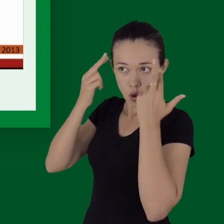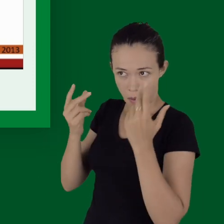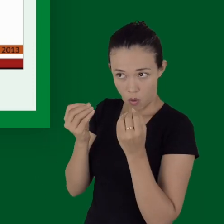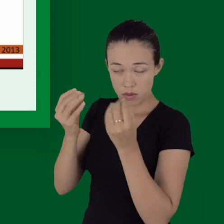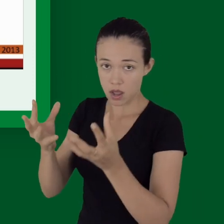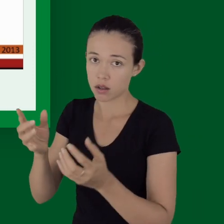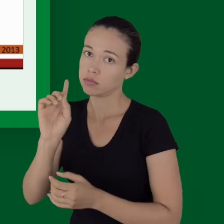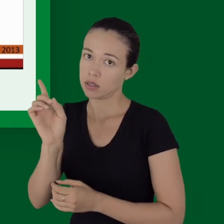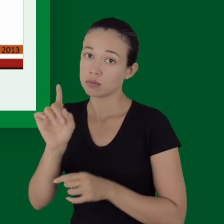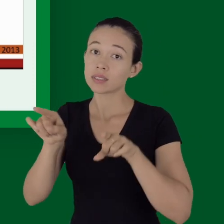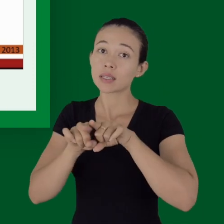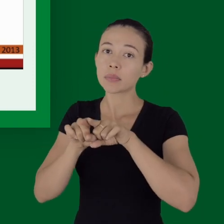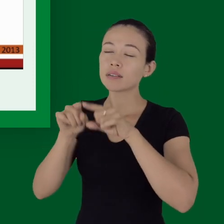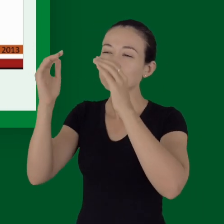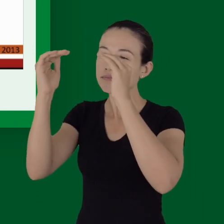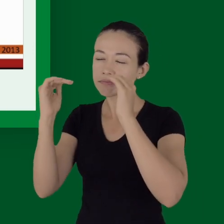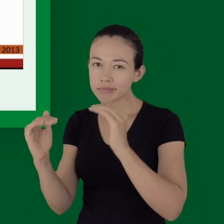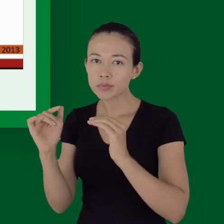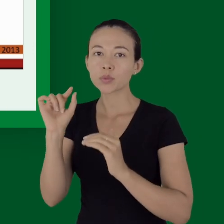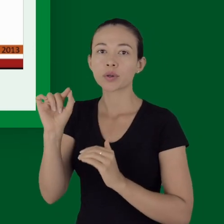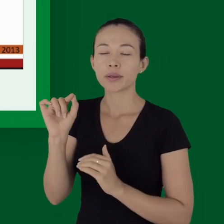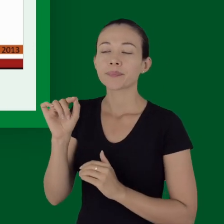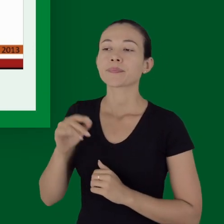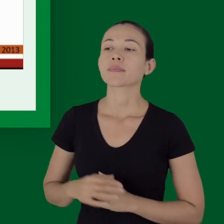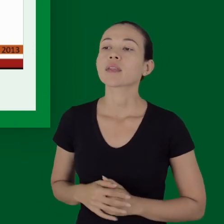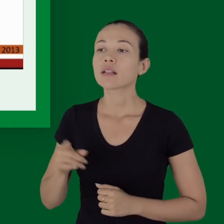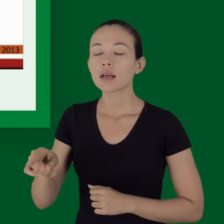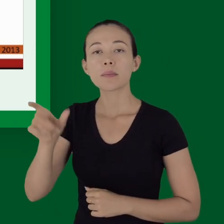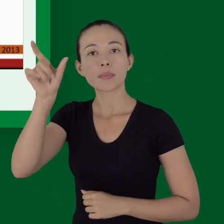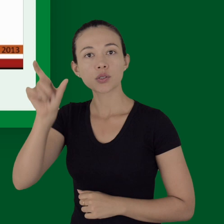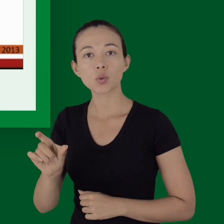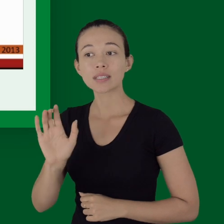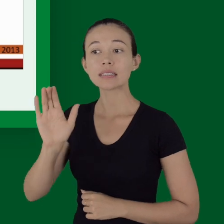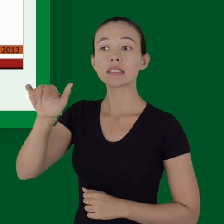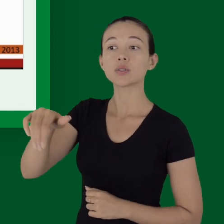rotineiro de cálcio, classe 3 também.